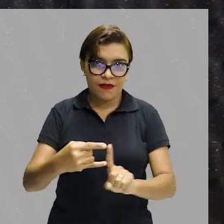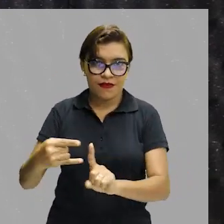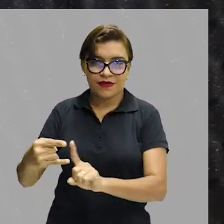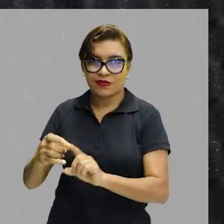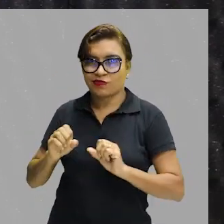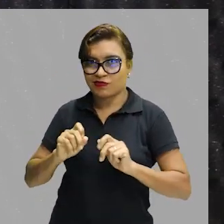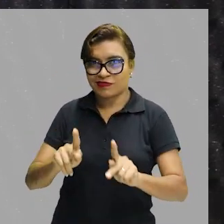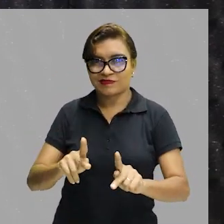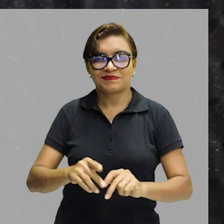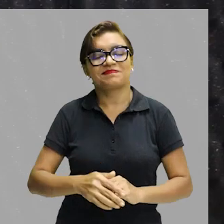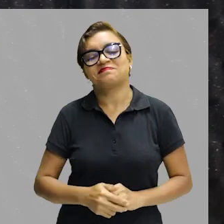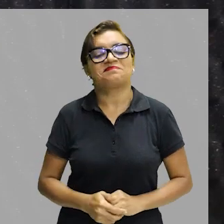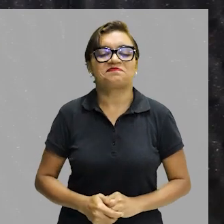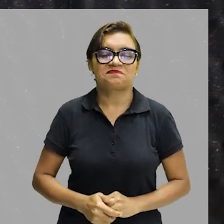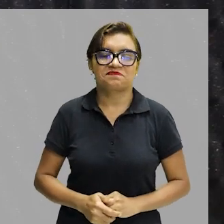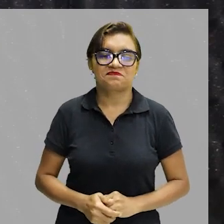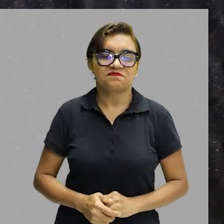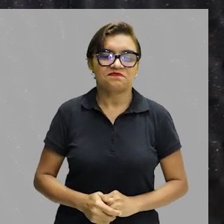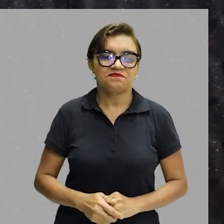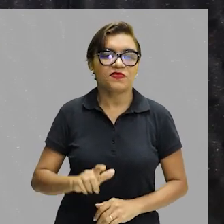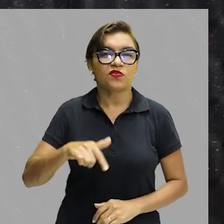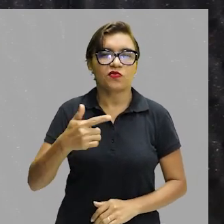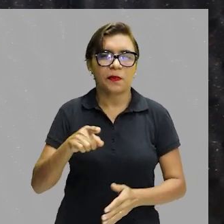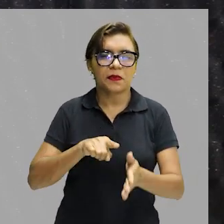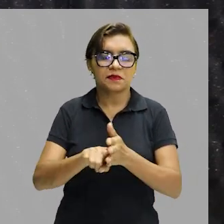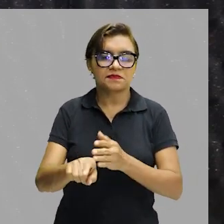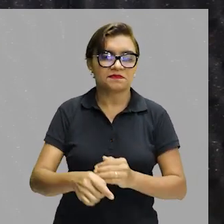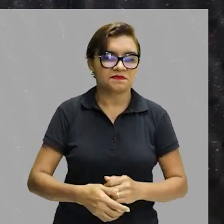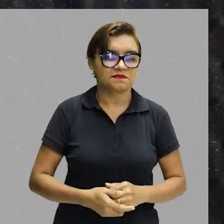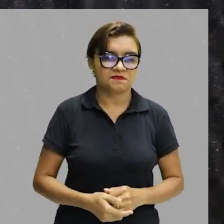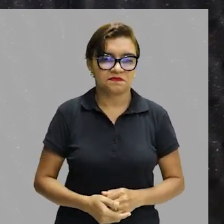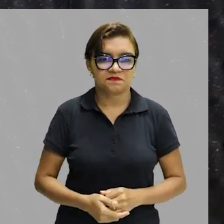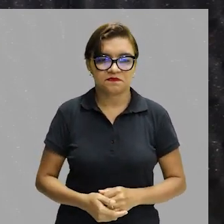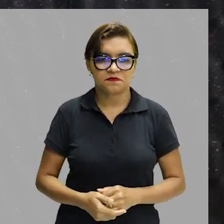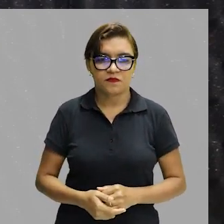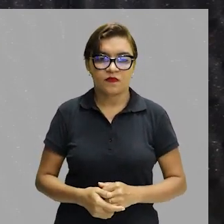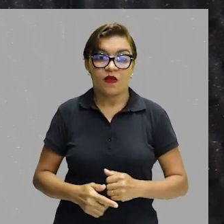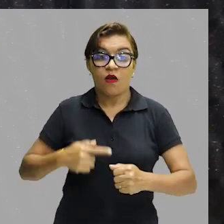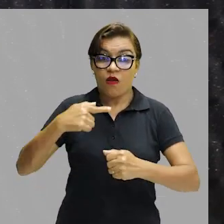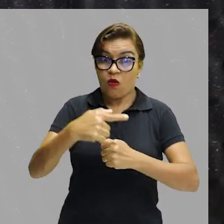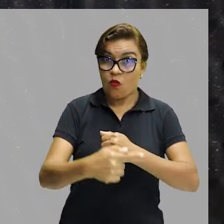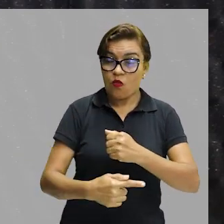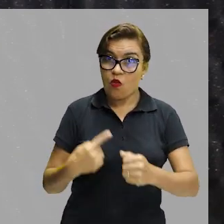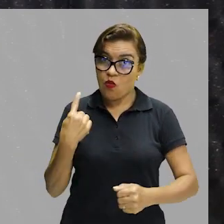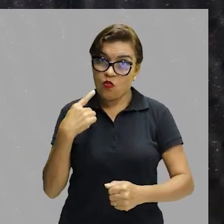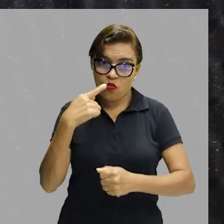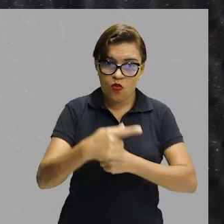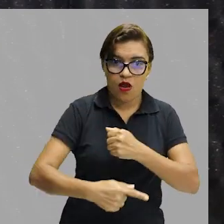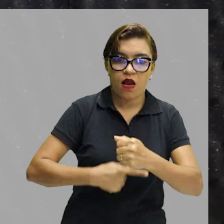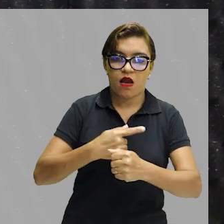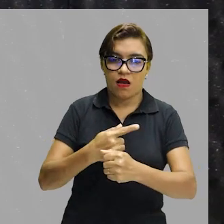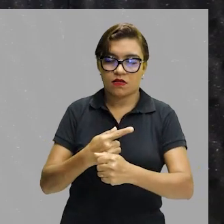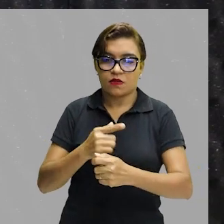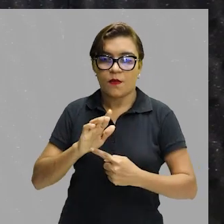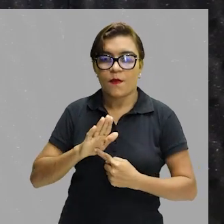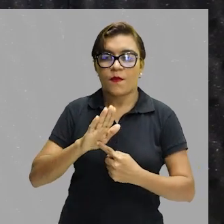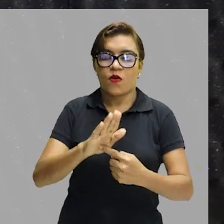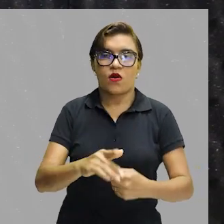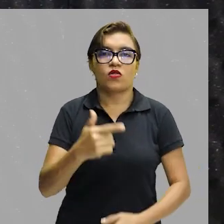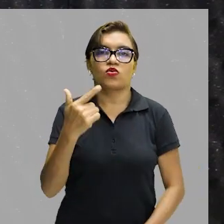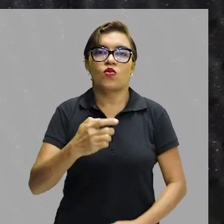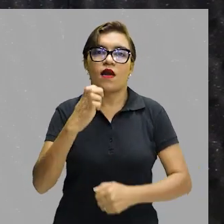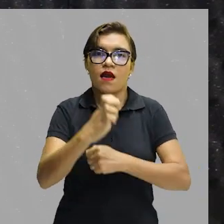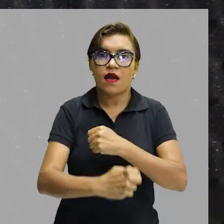A. Mais uma. Um átomo apresenta normalmente 2